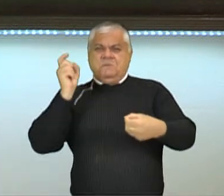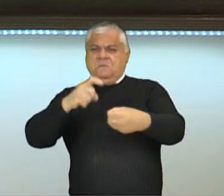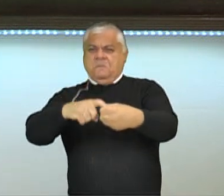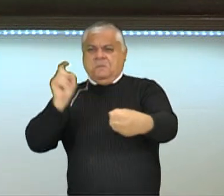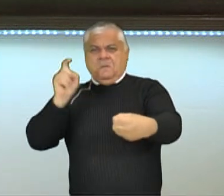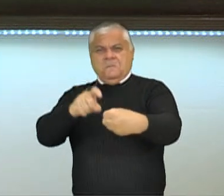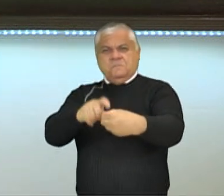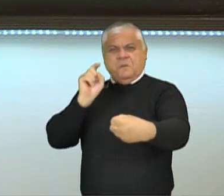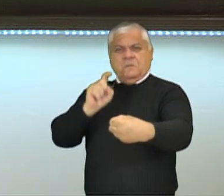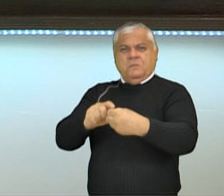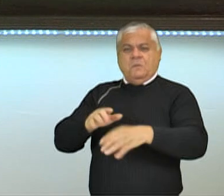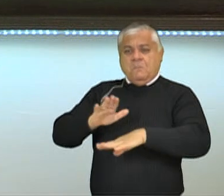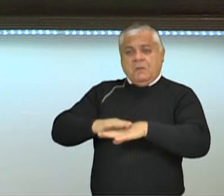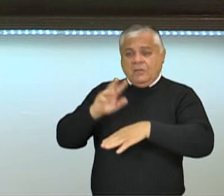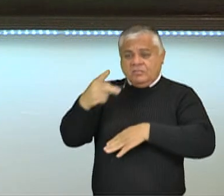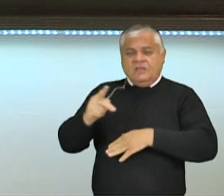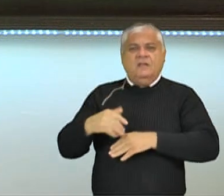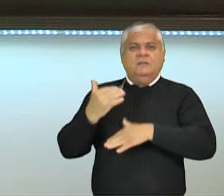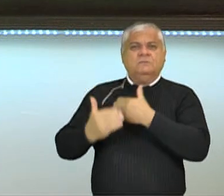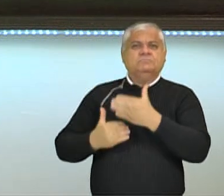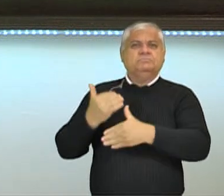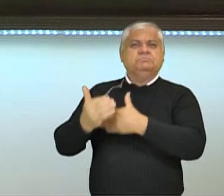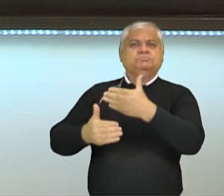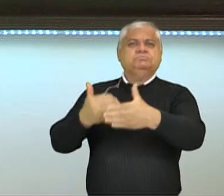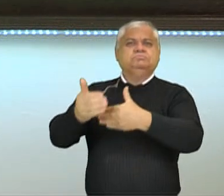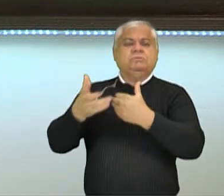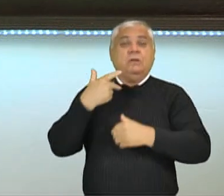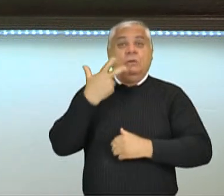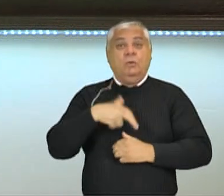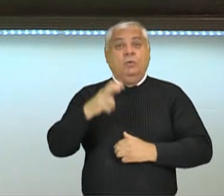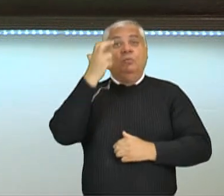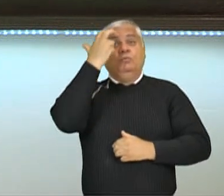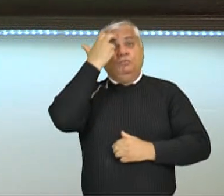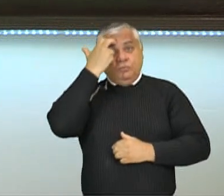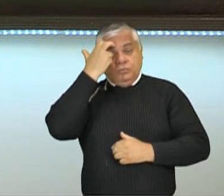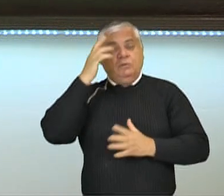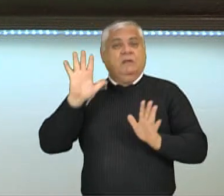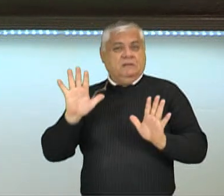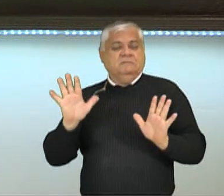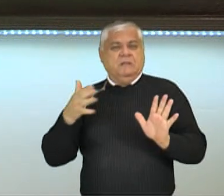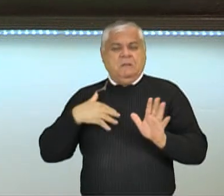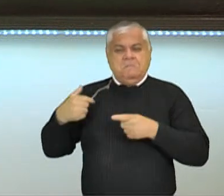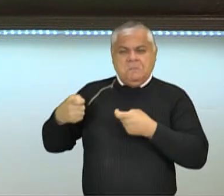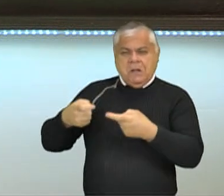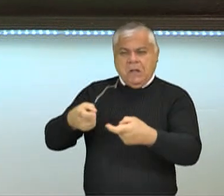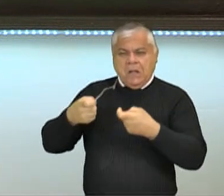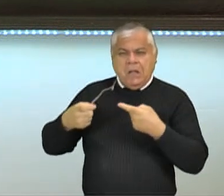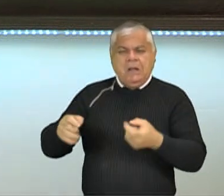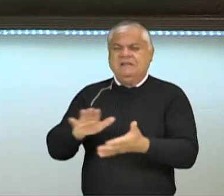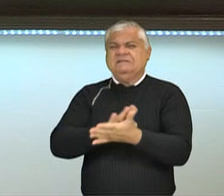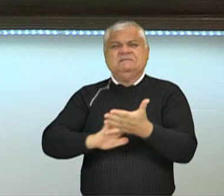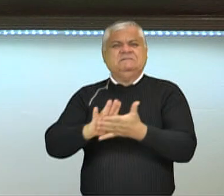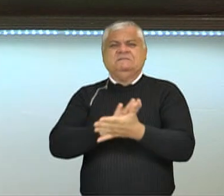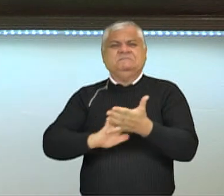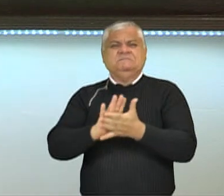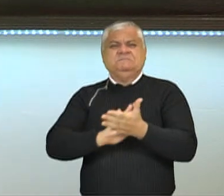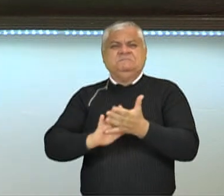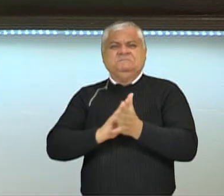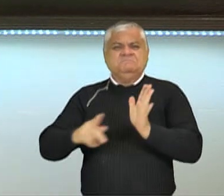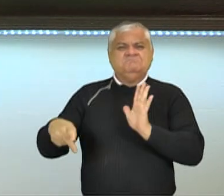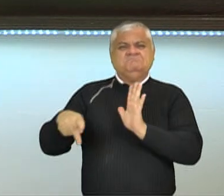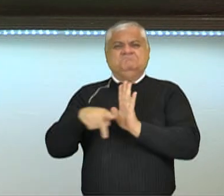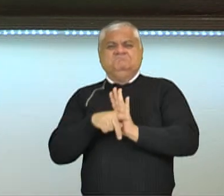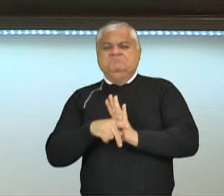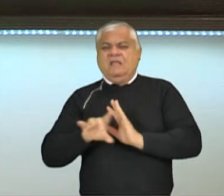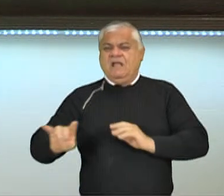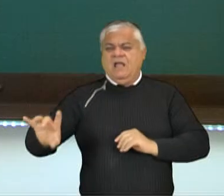né? Desenvolver, praticar a sua cultura, né? Sem serem atacados ou gerarem algum conflito diante